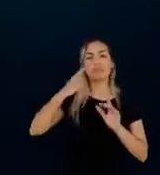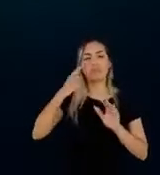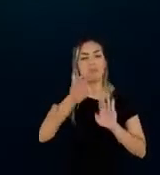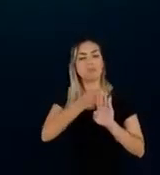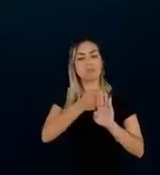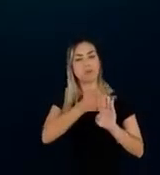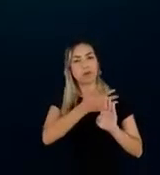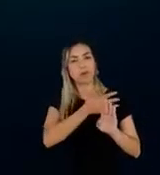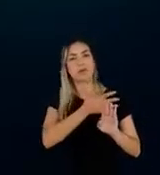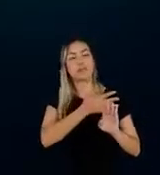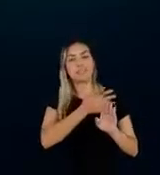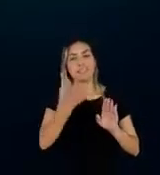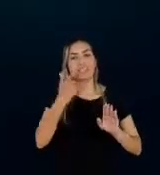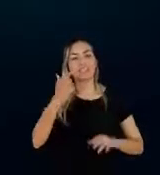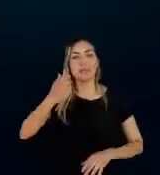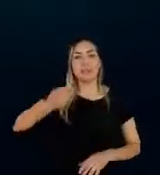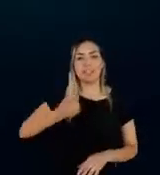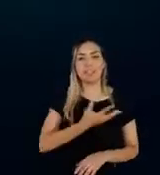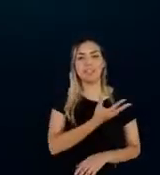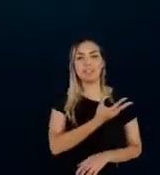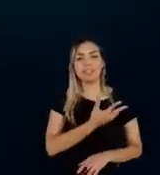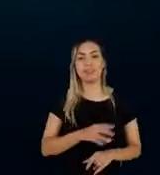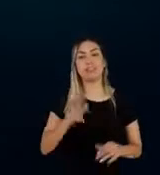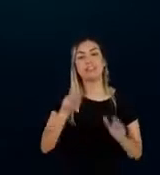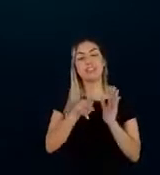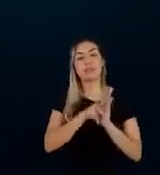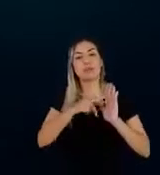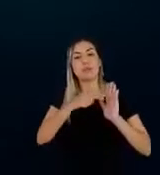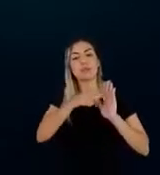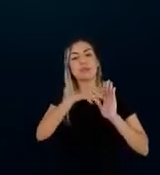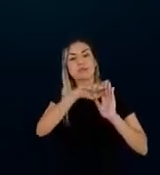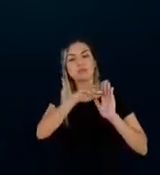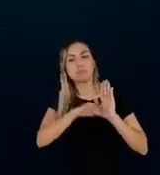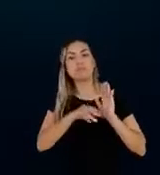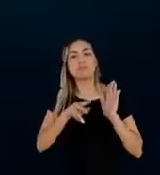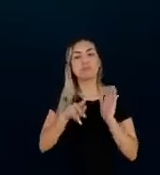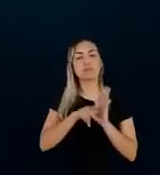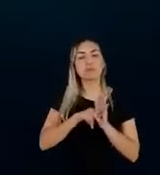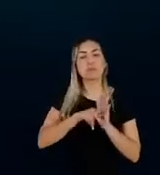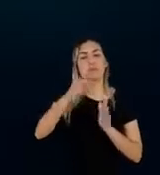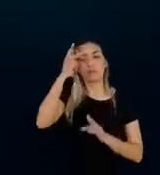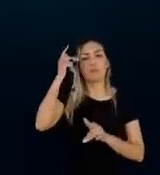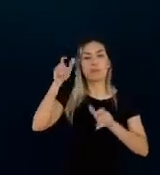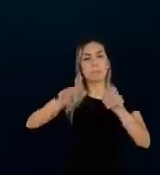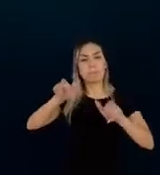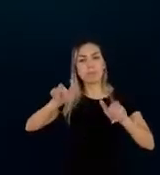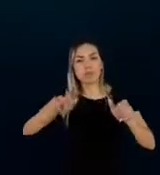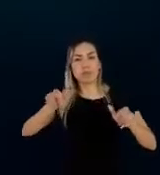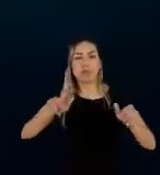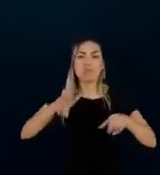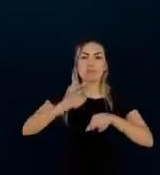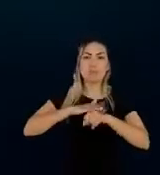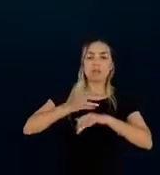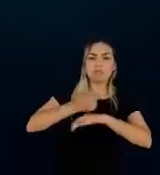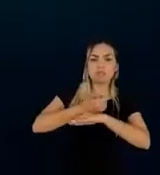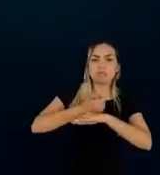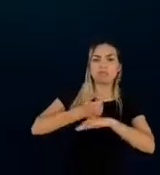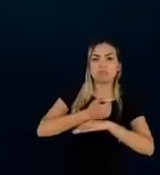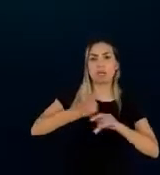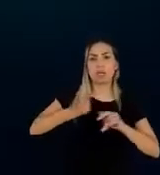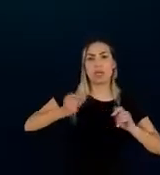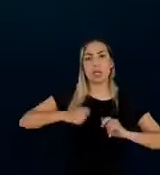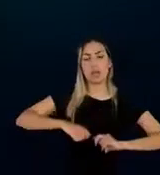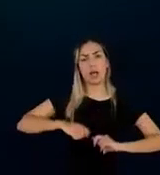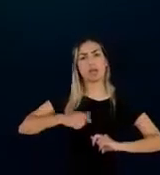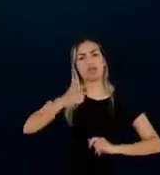instrumentos de inovação, com novos sistemas, com pessoas muito mais habilitadas e capacitadas realmente para a